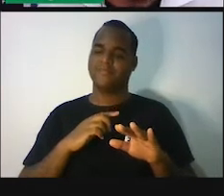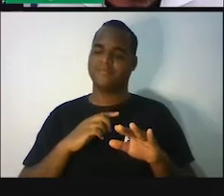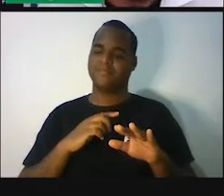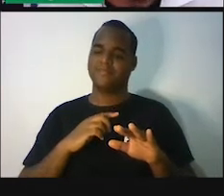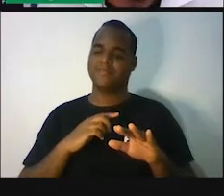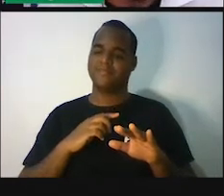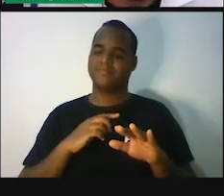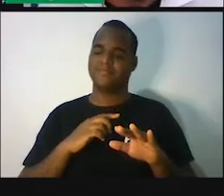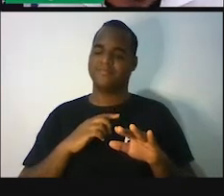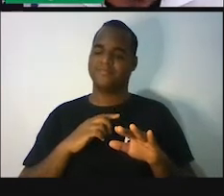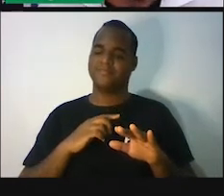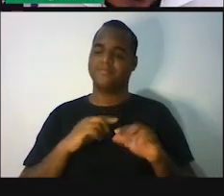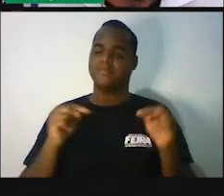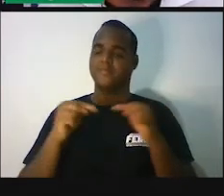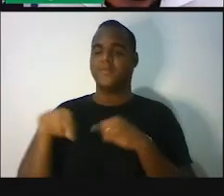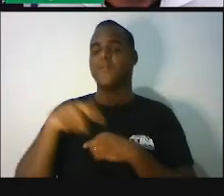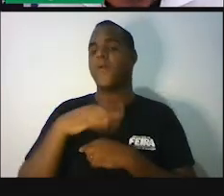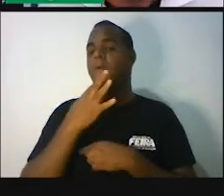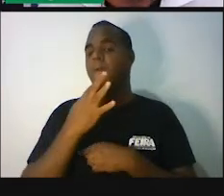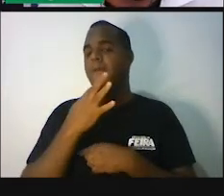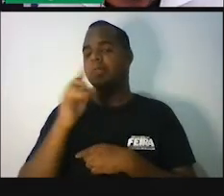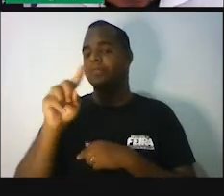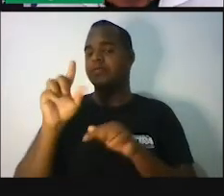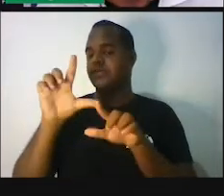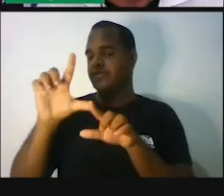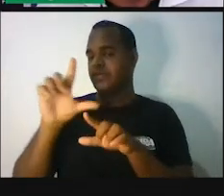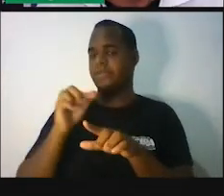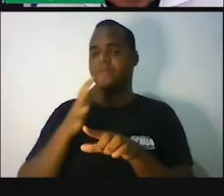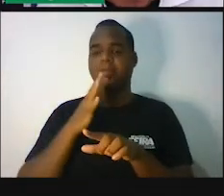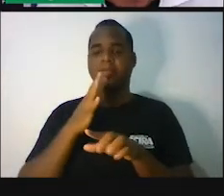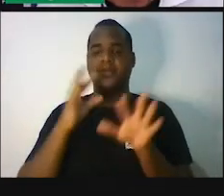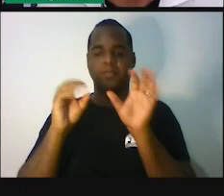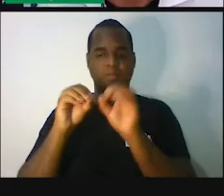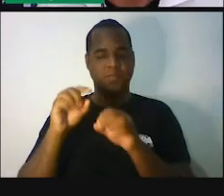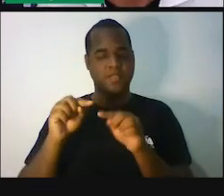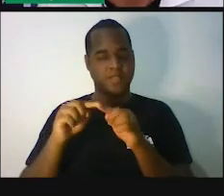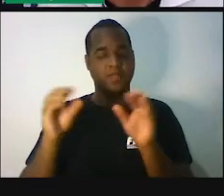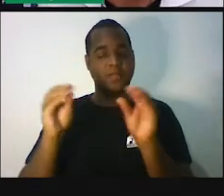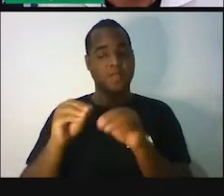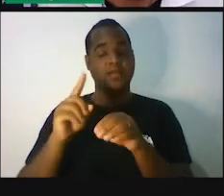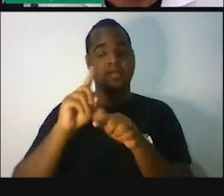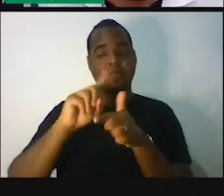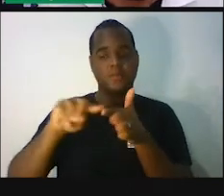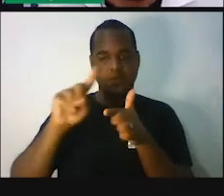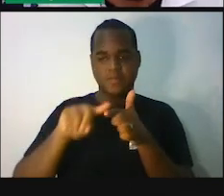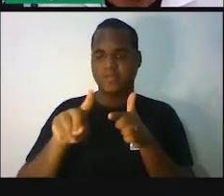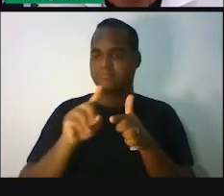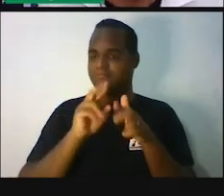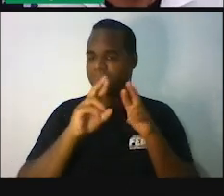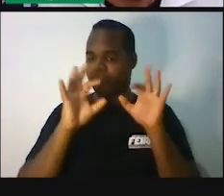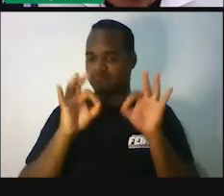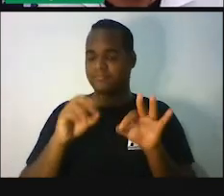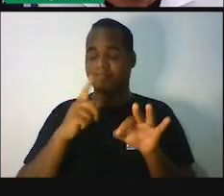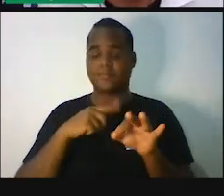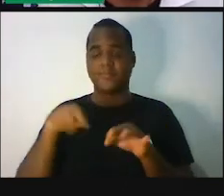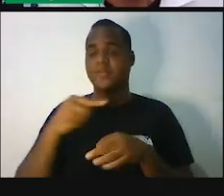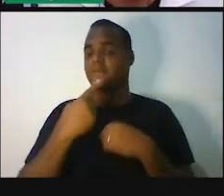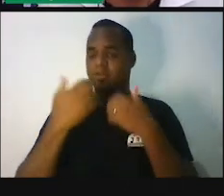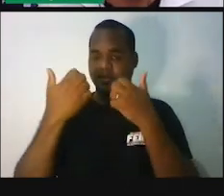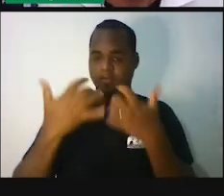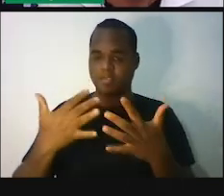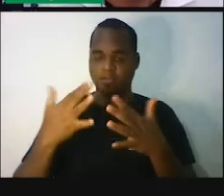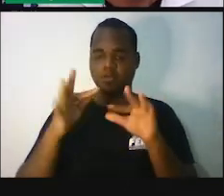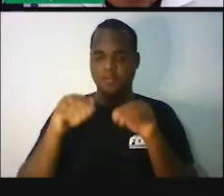conhece a quantidade de litros que vai ser colocado. Veja que lá no probleminha, na situação, ele fala da